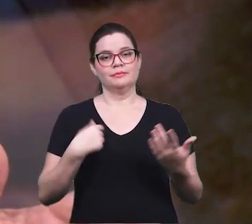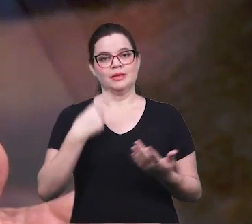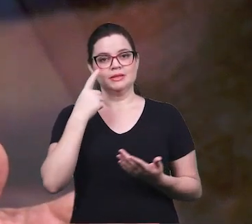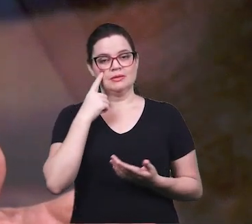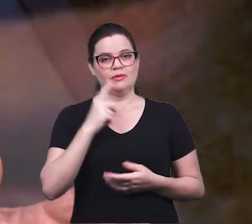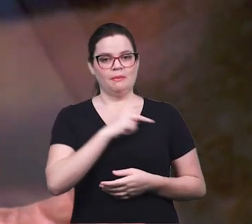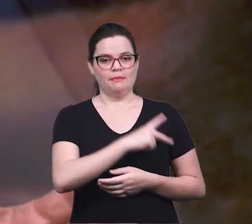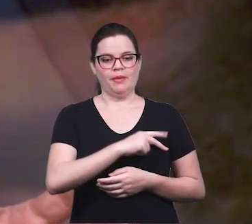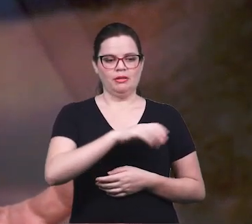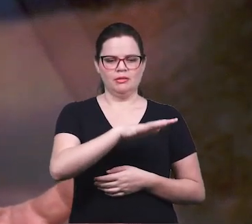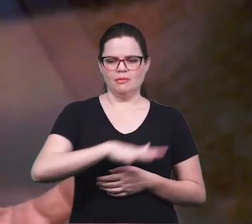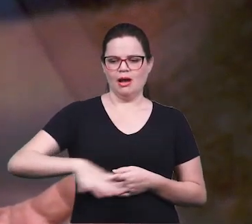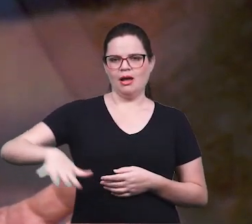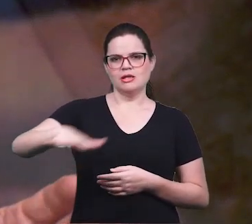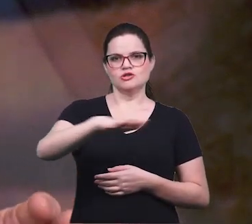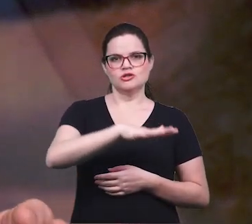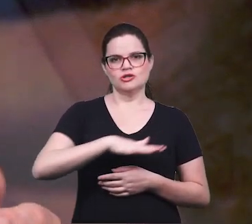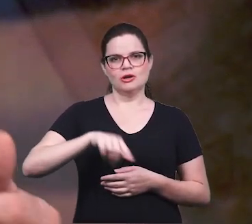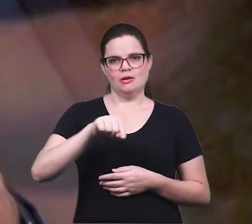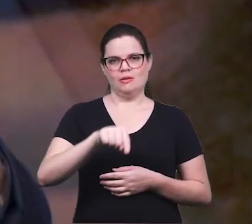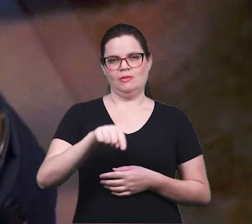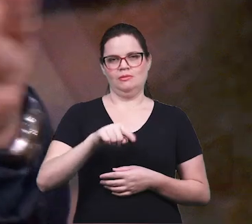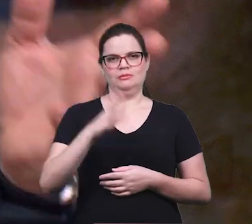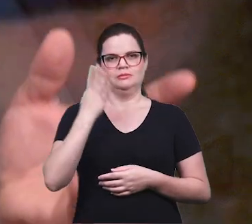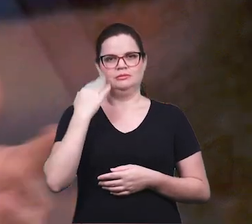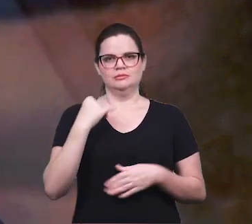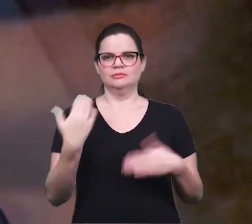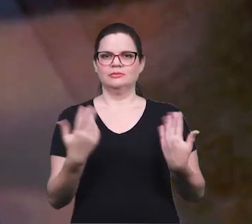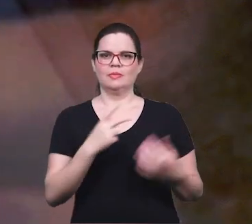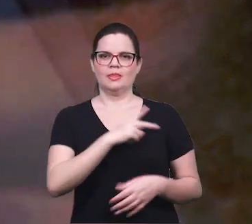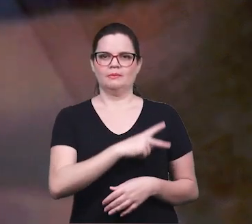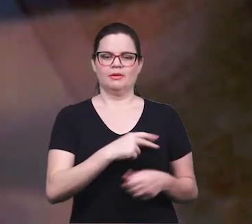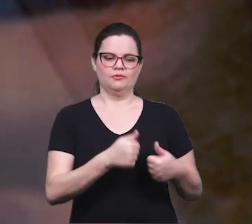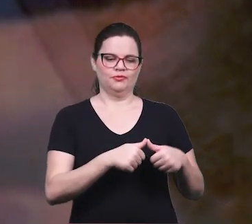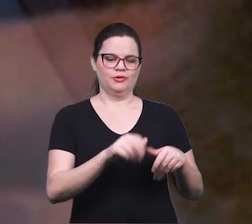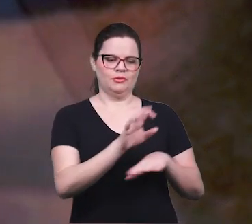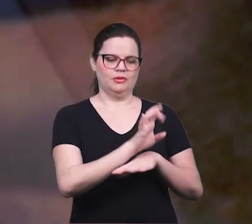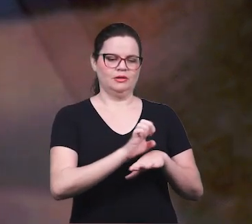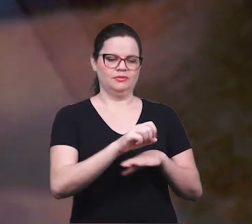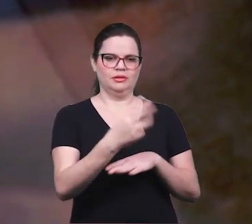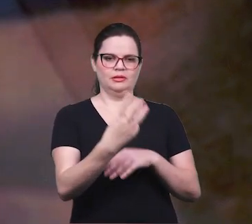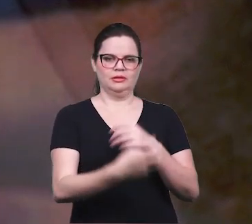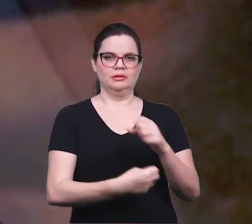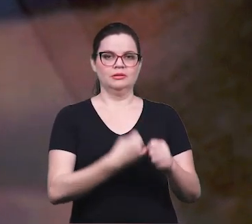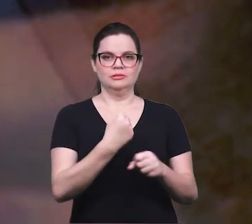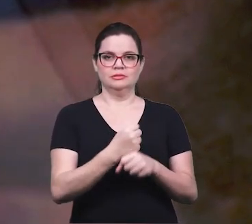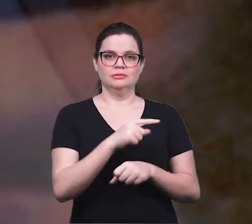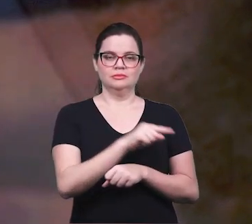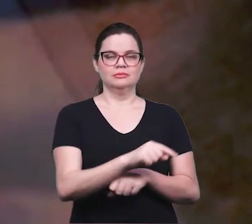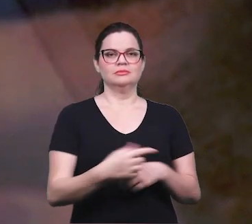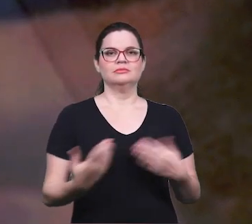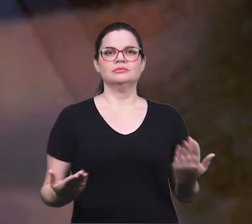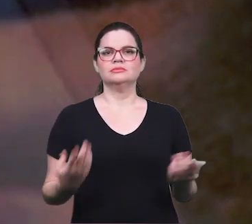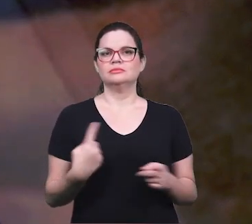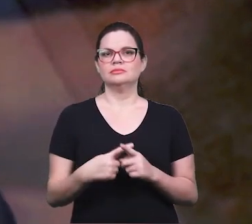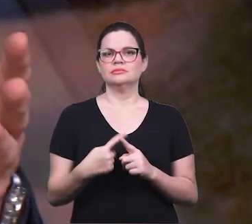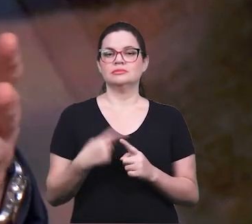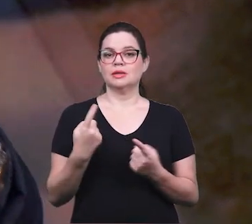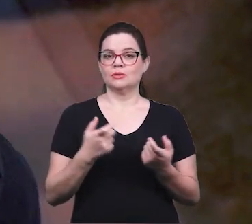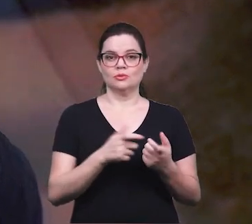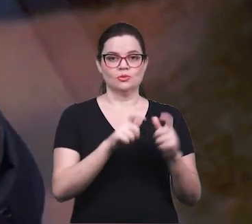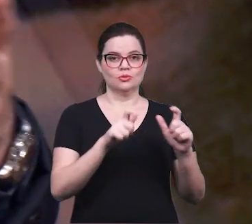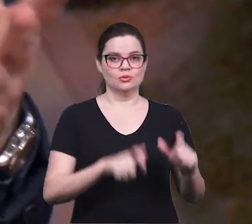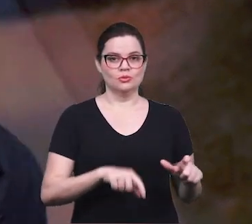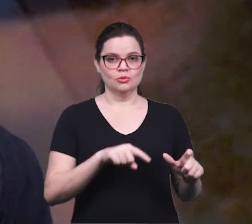daquela região ali. Então, nós vemos que Paulo ficou 3 anos lá em Éfeso, porque era um